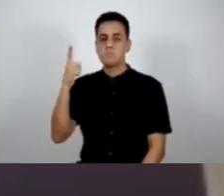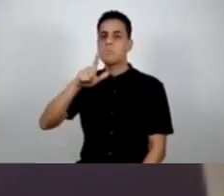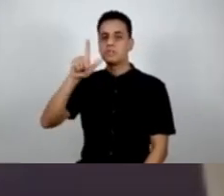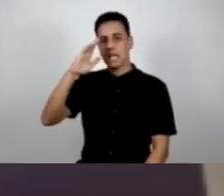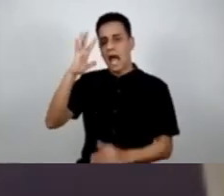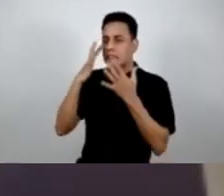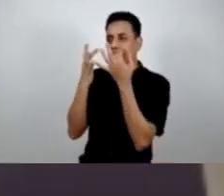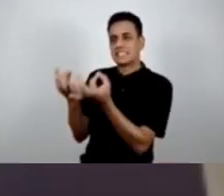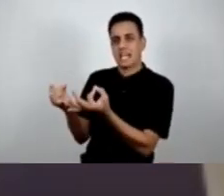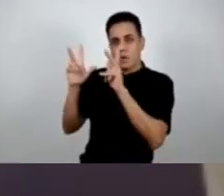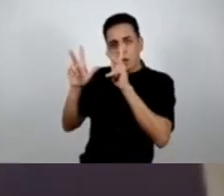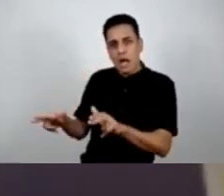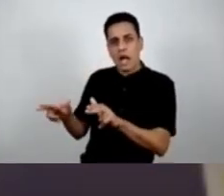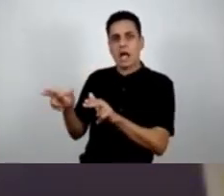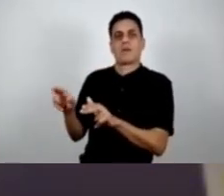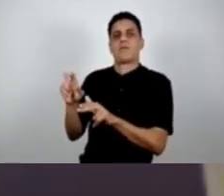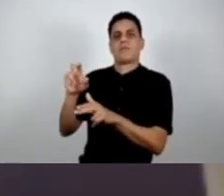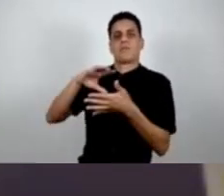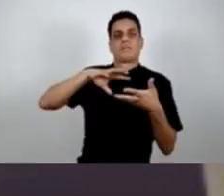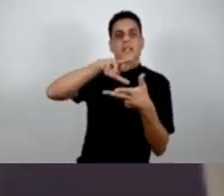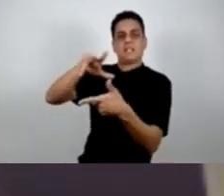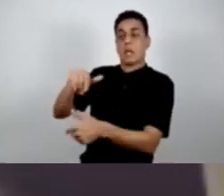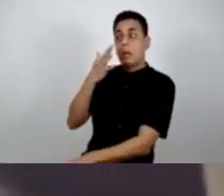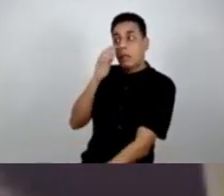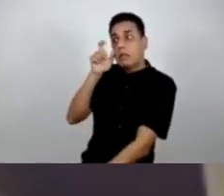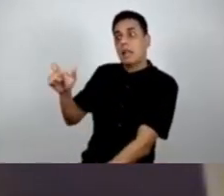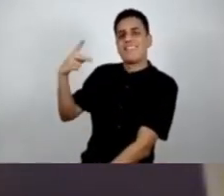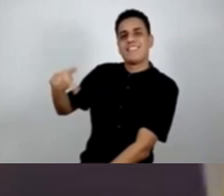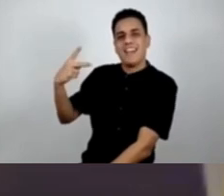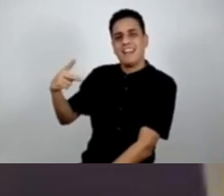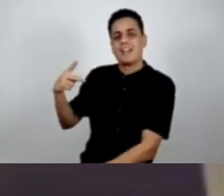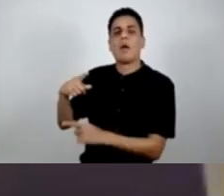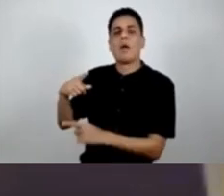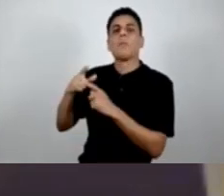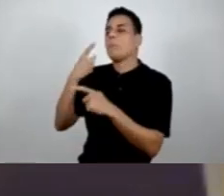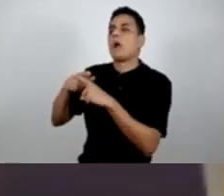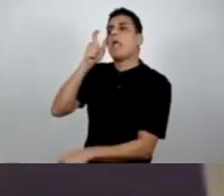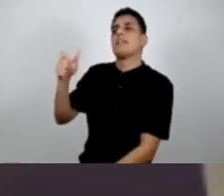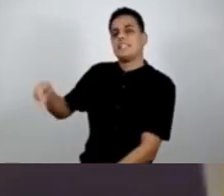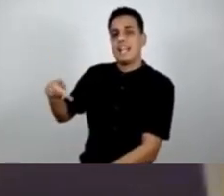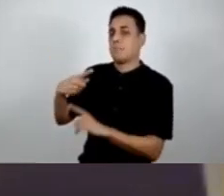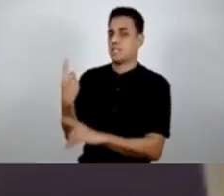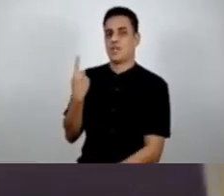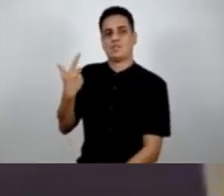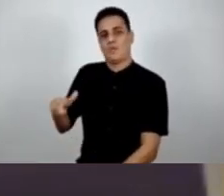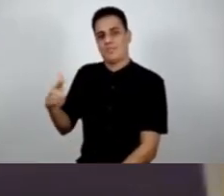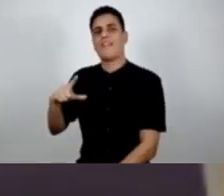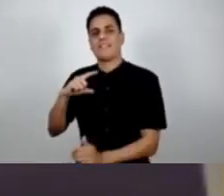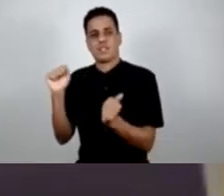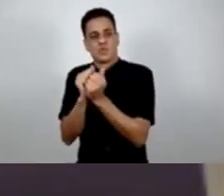também a mesma atenção da mídia internacional que recebe agora. Então, esses eram os três pontos